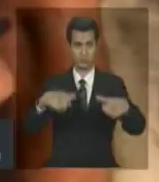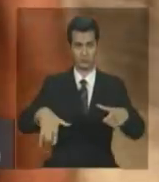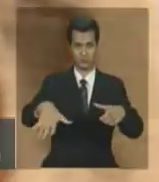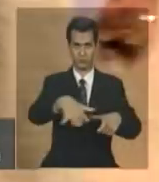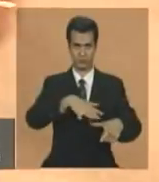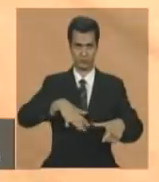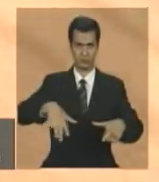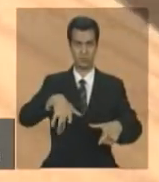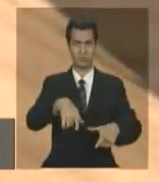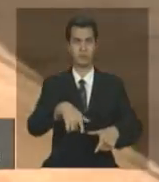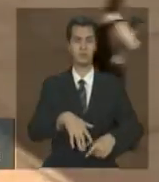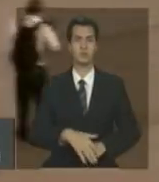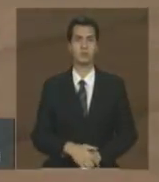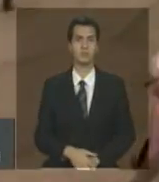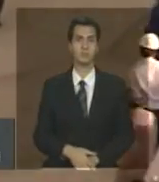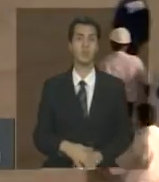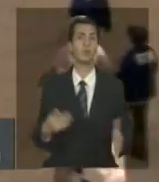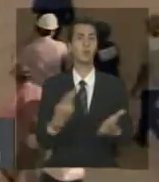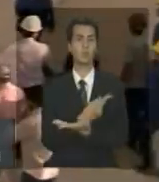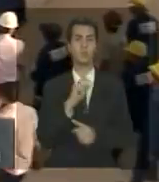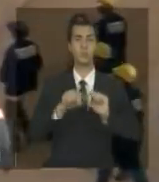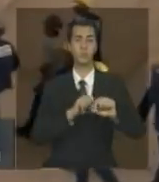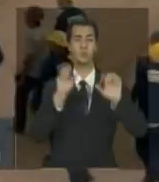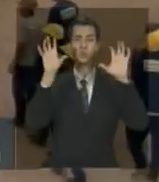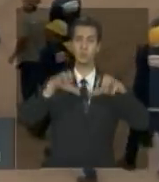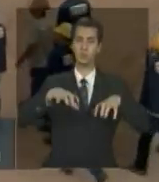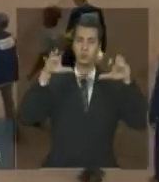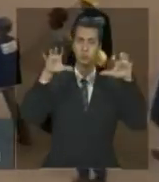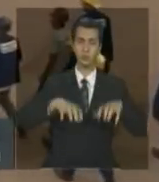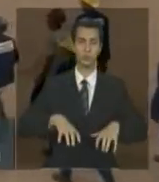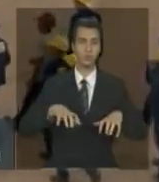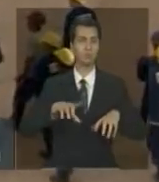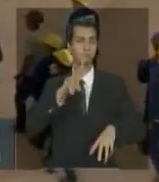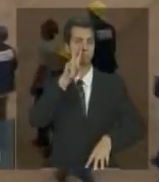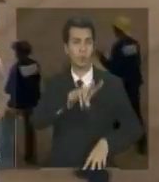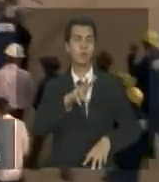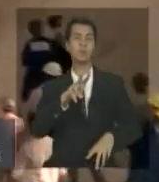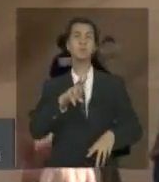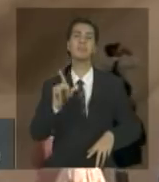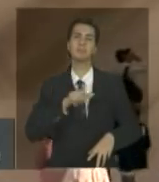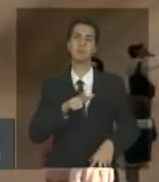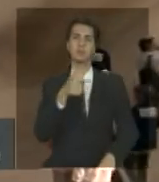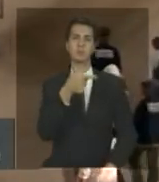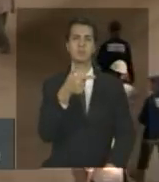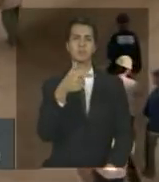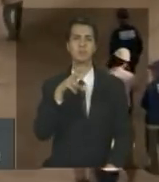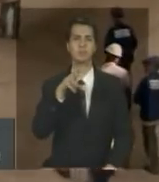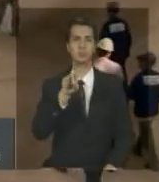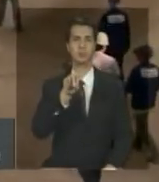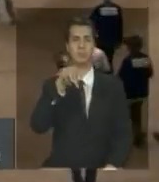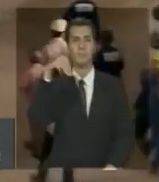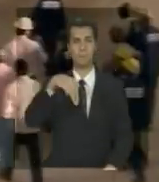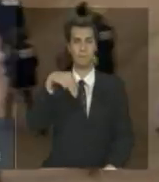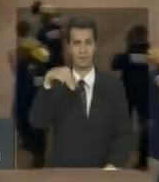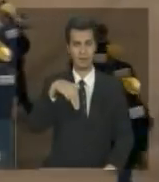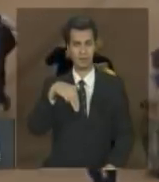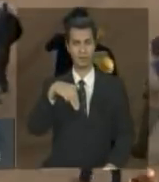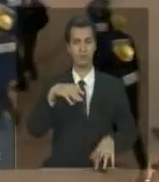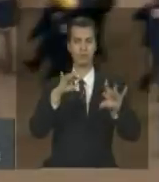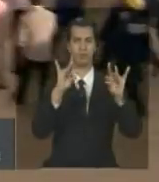a visita em função das chuvas, cerca de 240 metros do canal foram danificados, mas vão